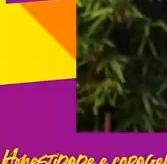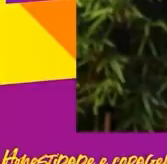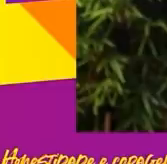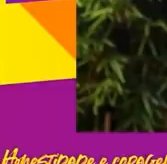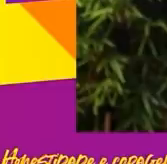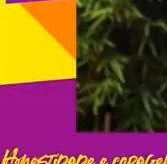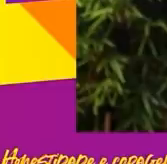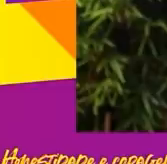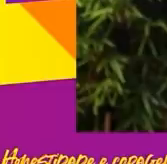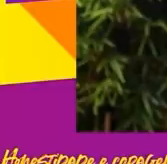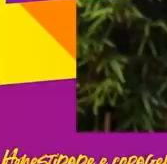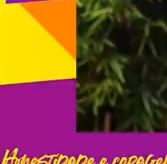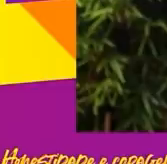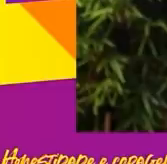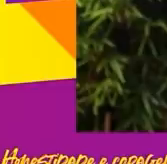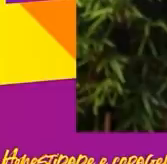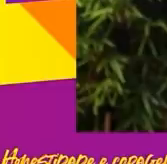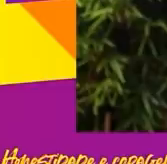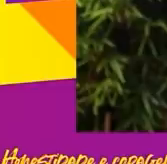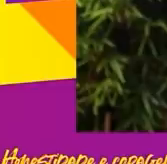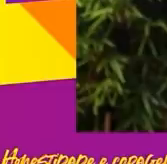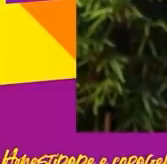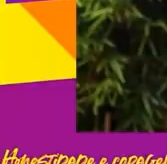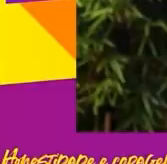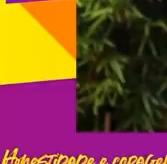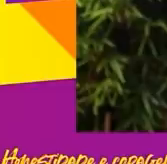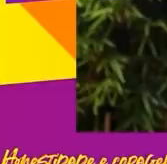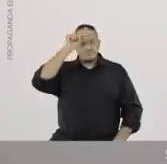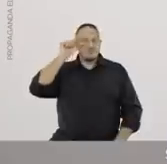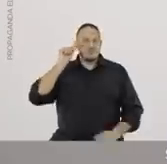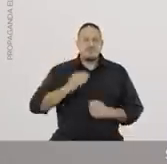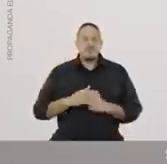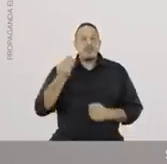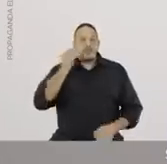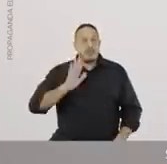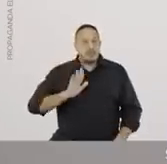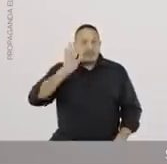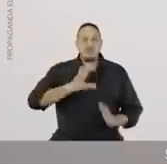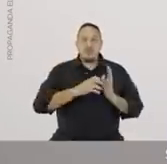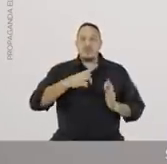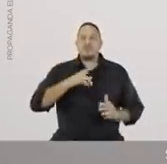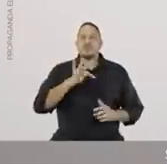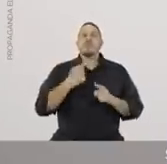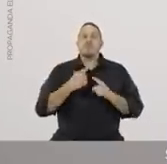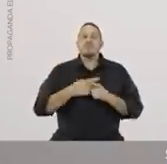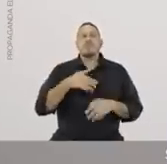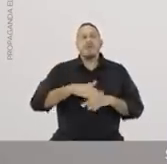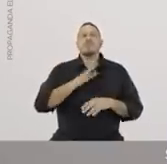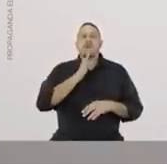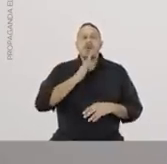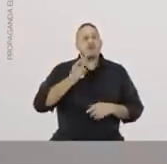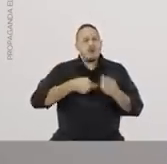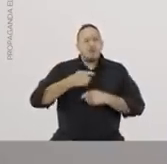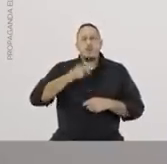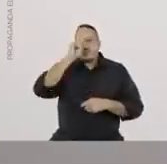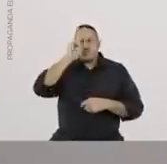entediado já desses candidatos aqui do PSOL que não fala nada, é só fazendo doizinho. Sou candidata pelo PDT, porque é o que mais entende como a